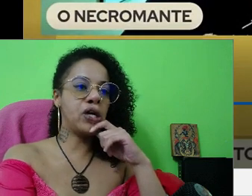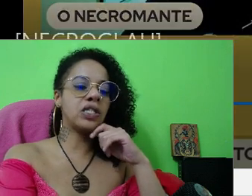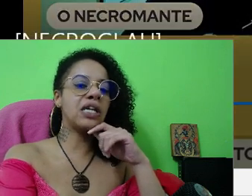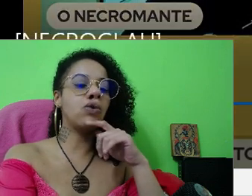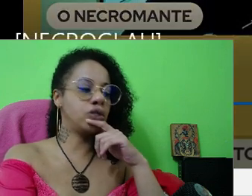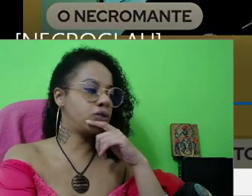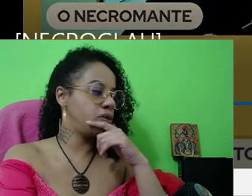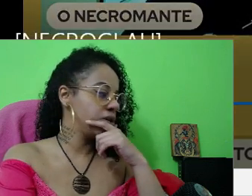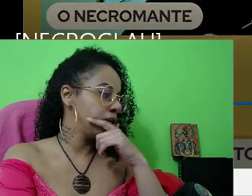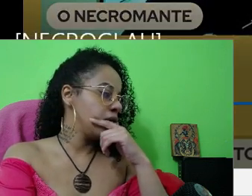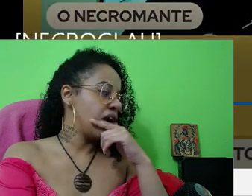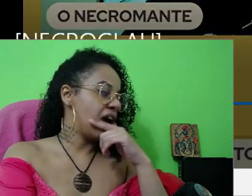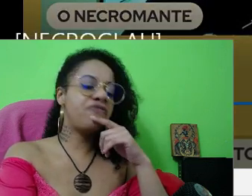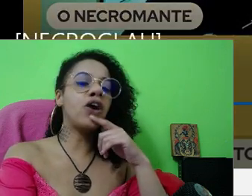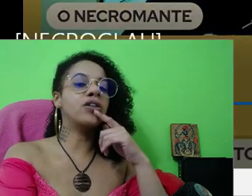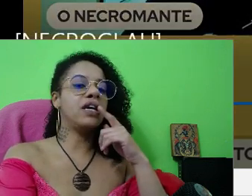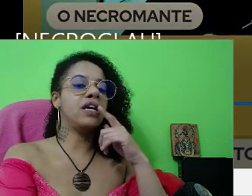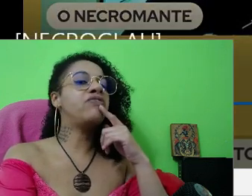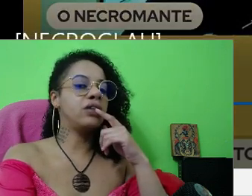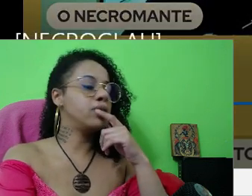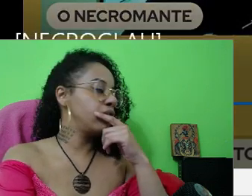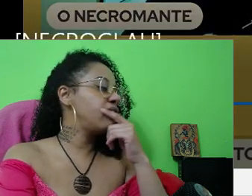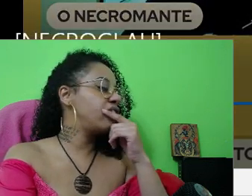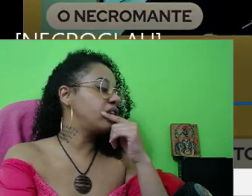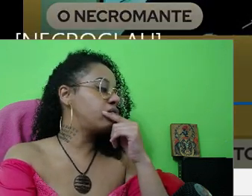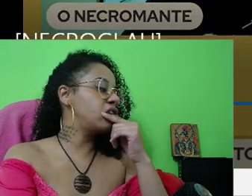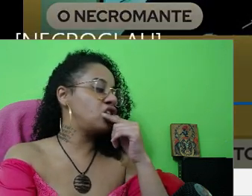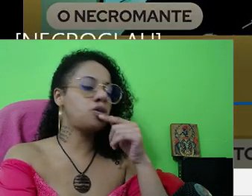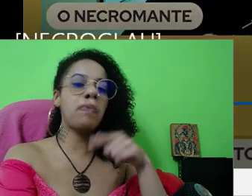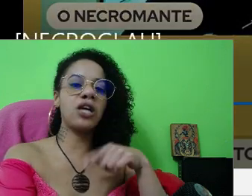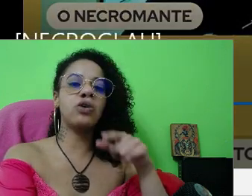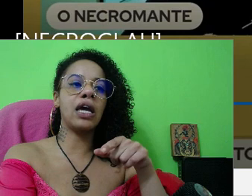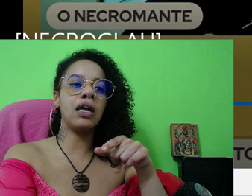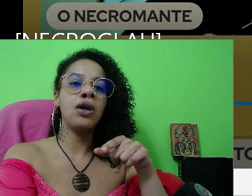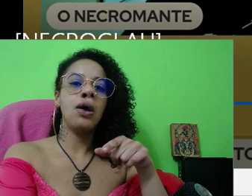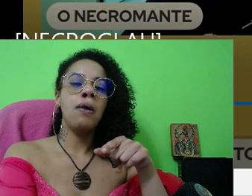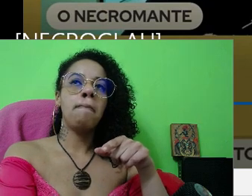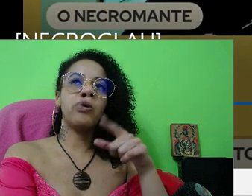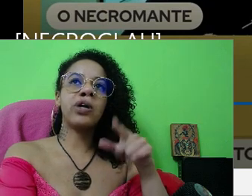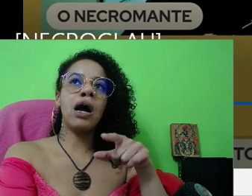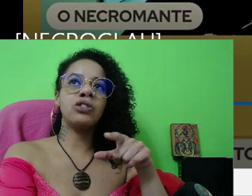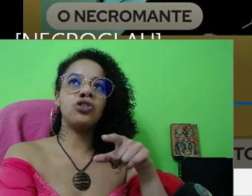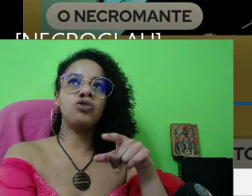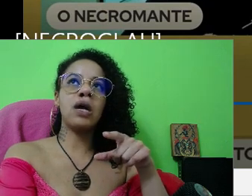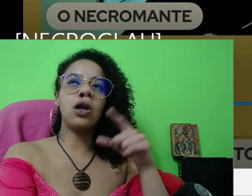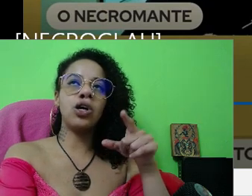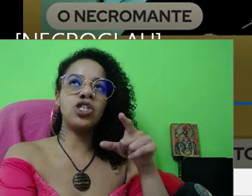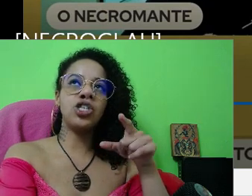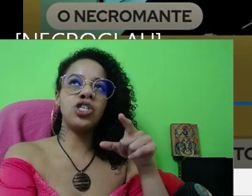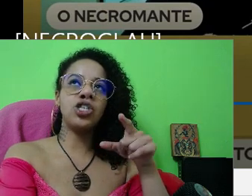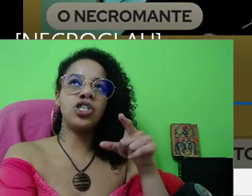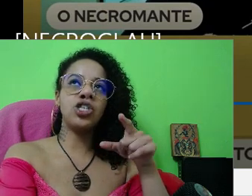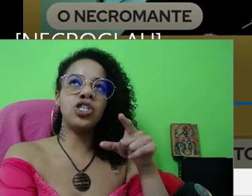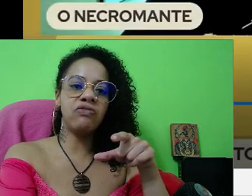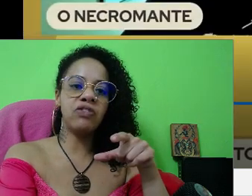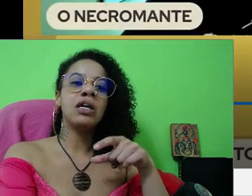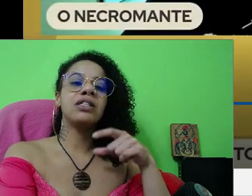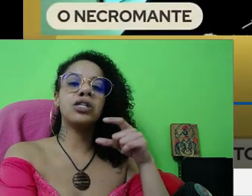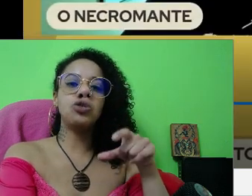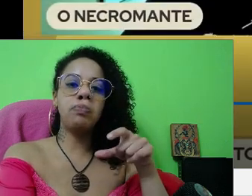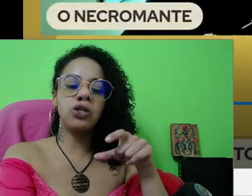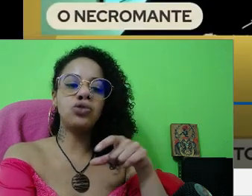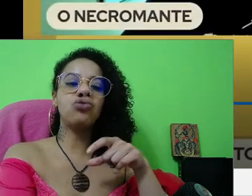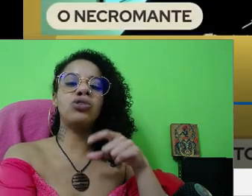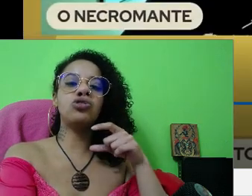meu negócio é outro é é mano é quando a gente perde alguém por causa de uma lógica imperativa